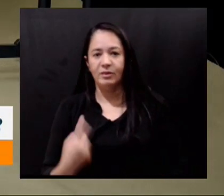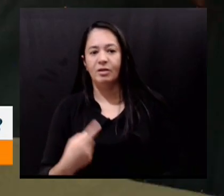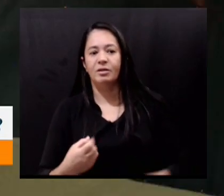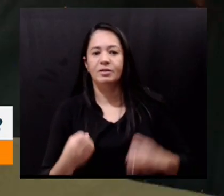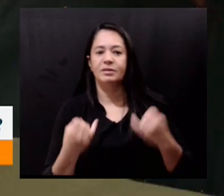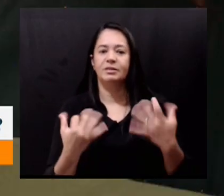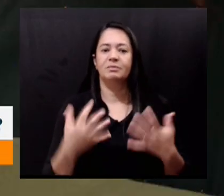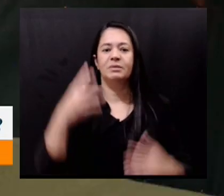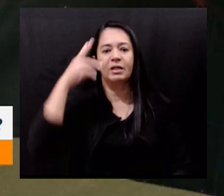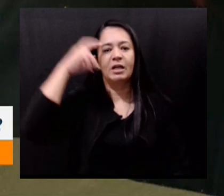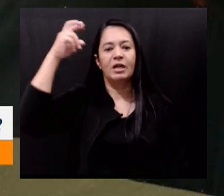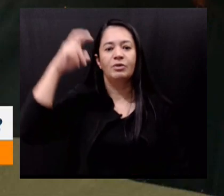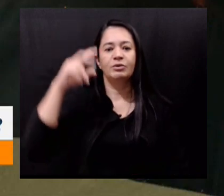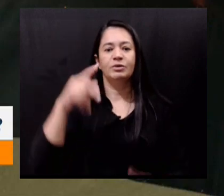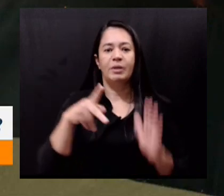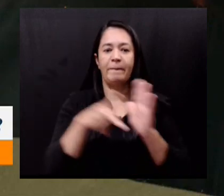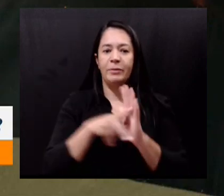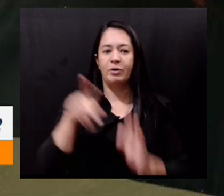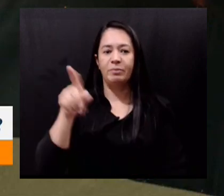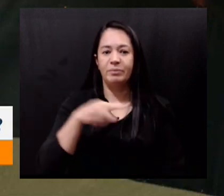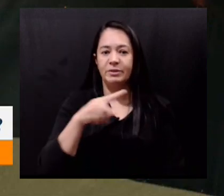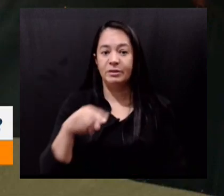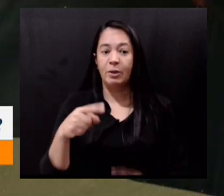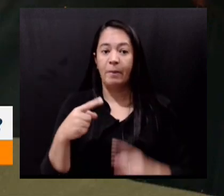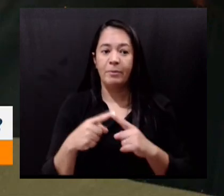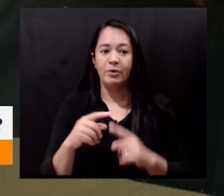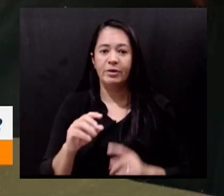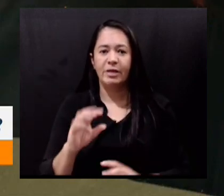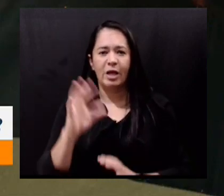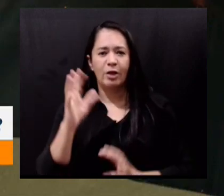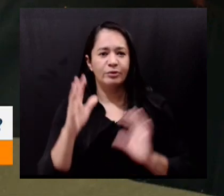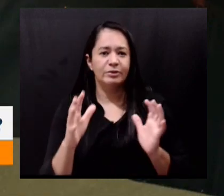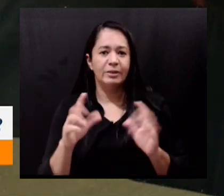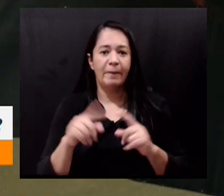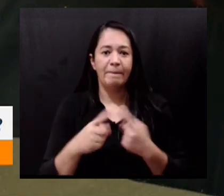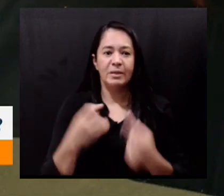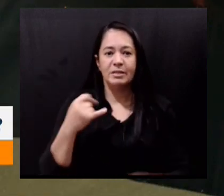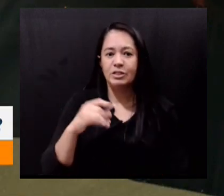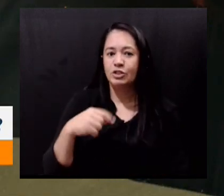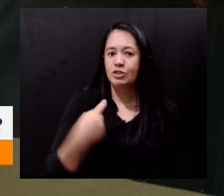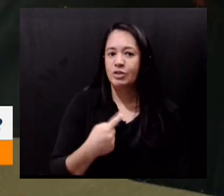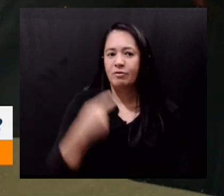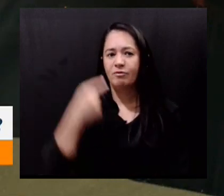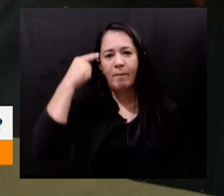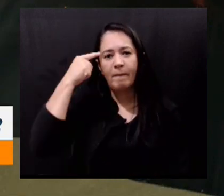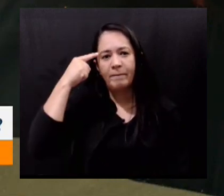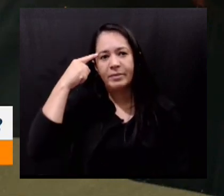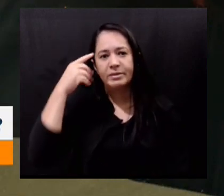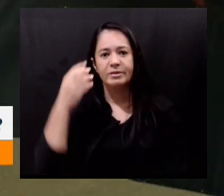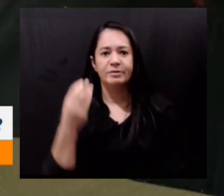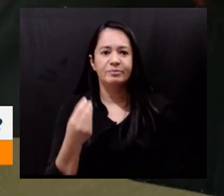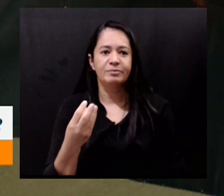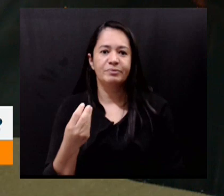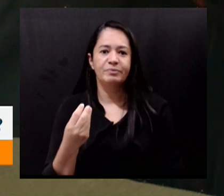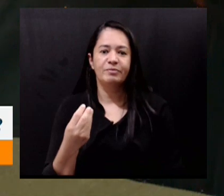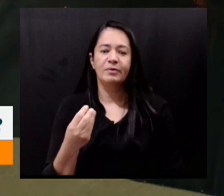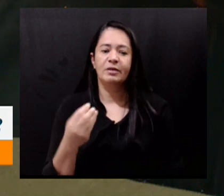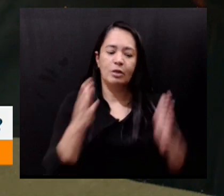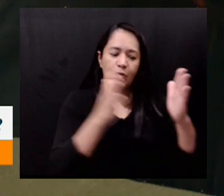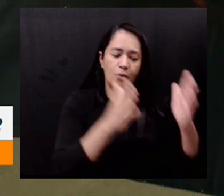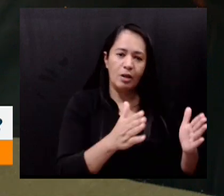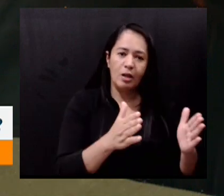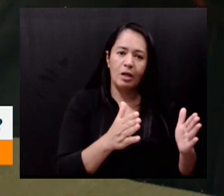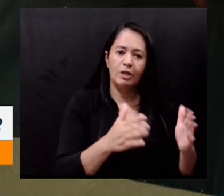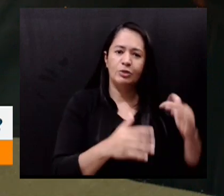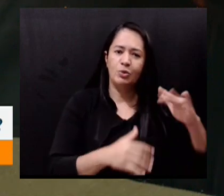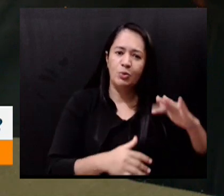cancelamento, porque é algo que acontece, mas se a gente for parar para pensar, assim, tem igual eu falei, tem a parte boa e a parte ruim, então